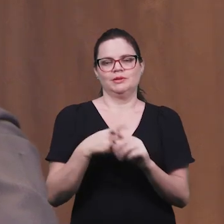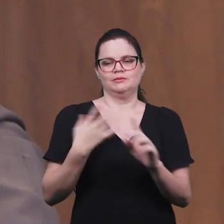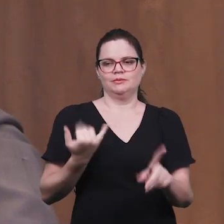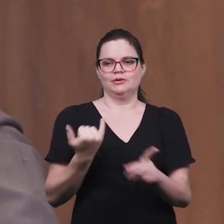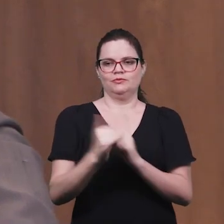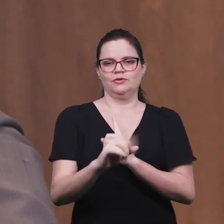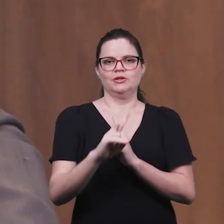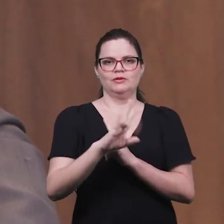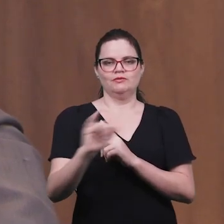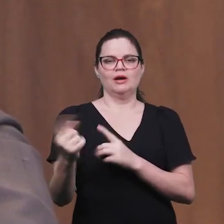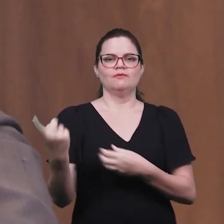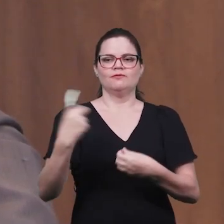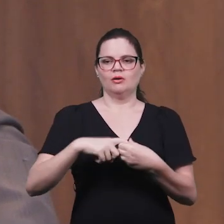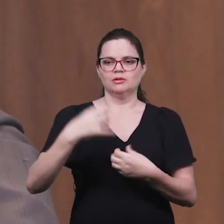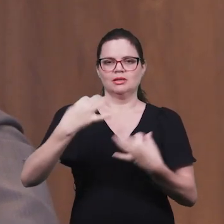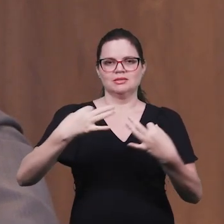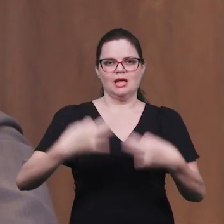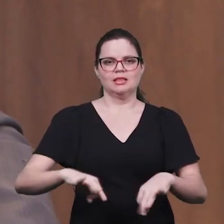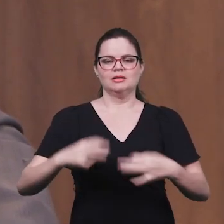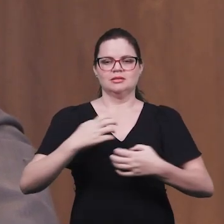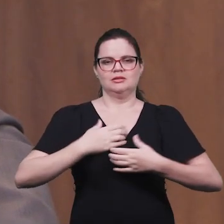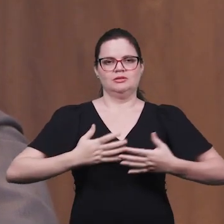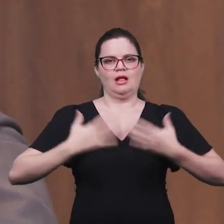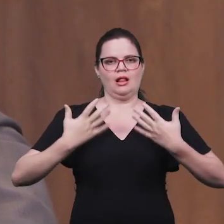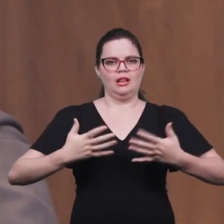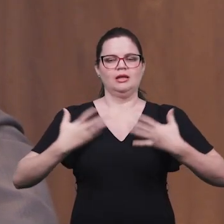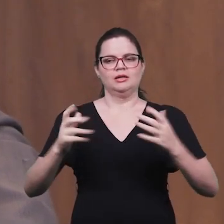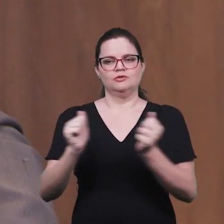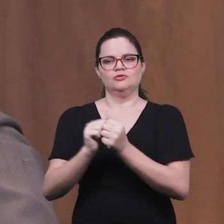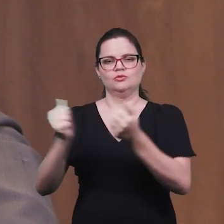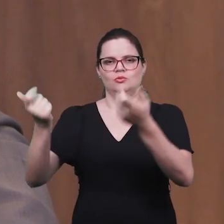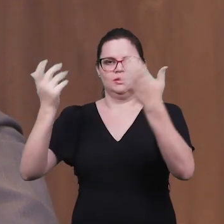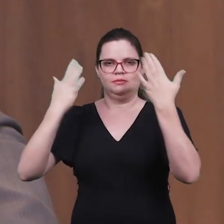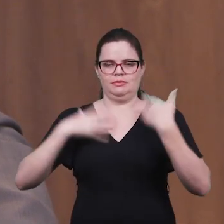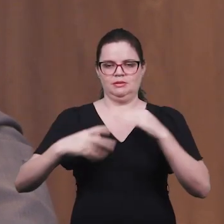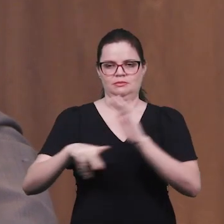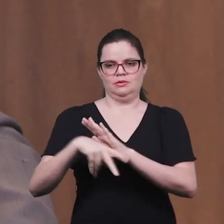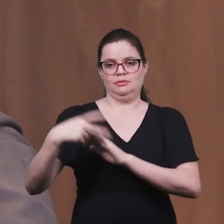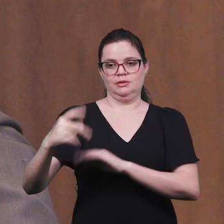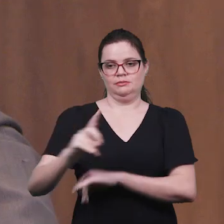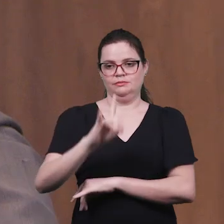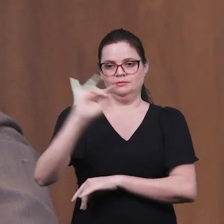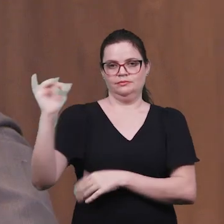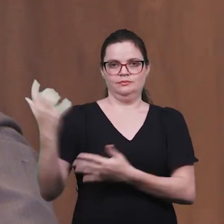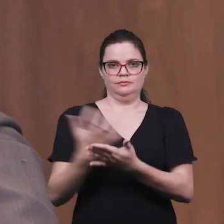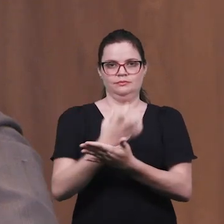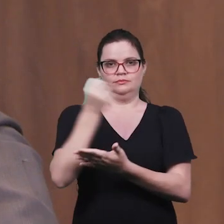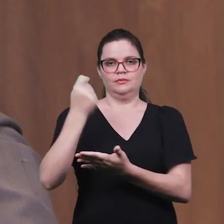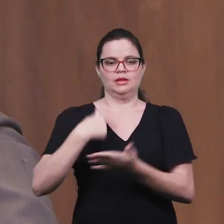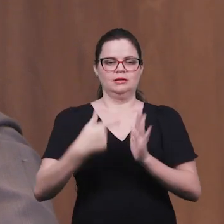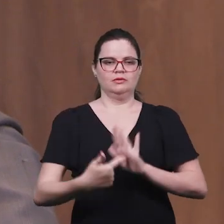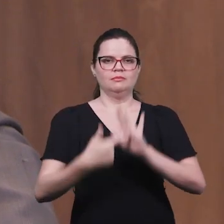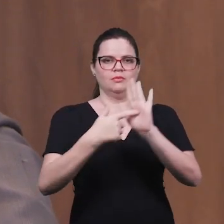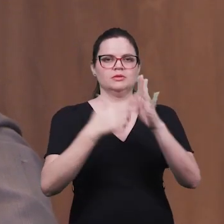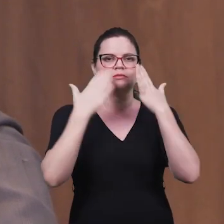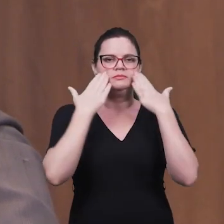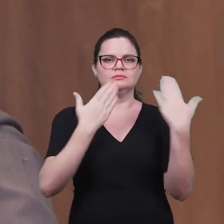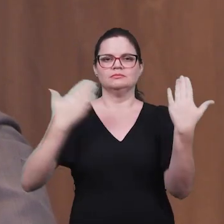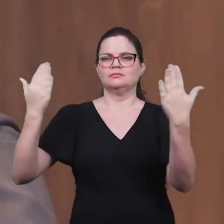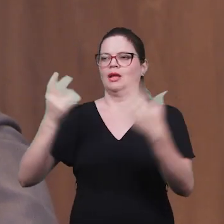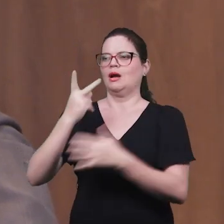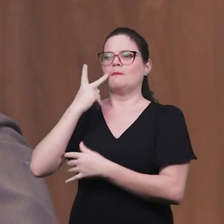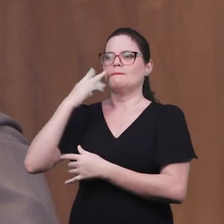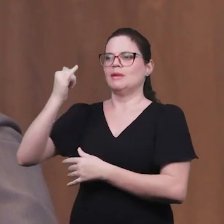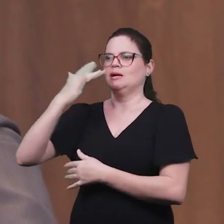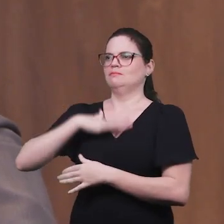aqui que ele voltará sem dúvida com alegria, trazendo consigo seus molhos. no dia do arrebatamento, ele vai apresentar ao Pai